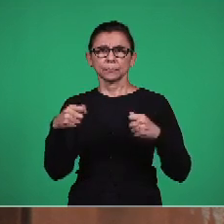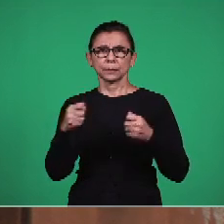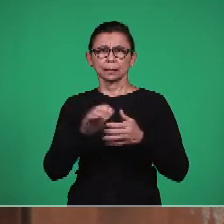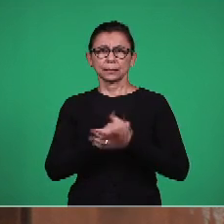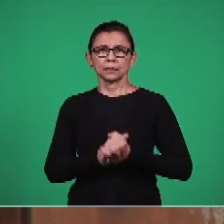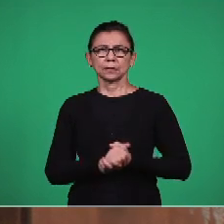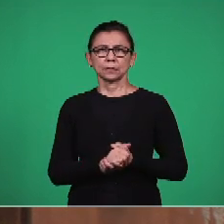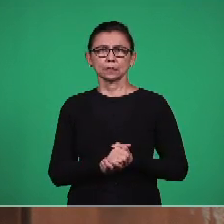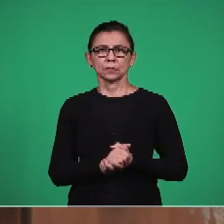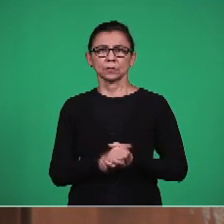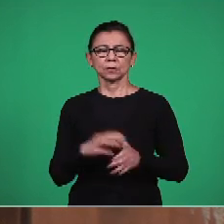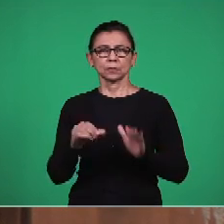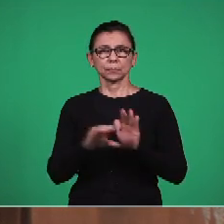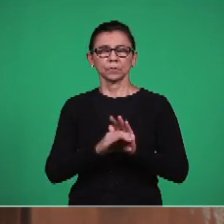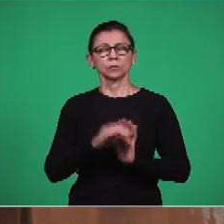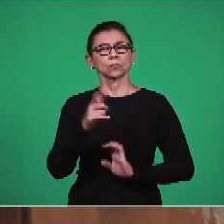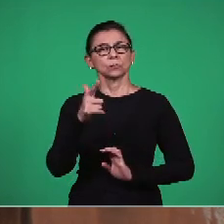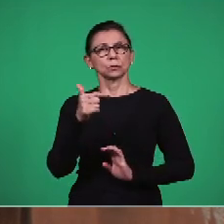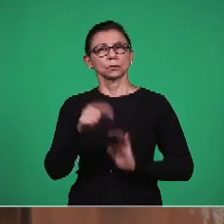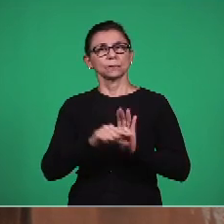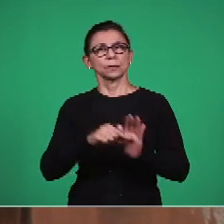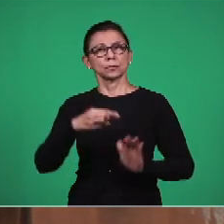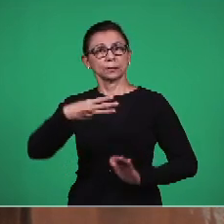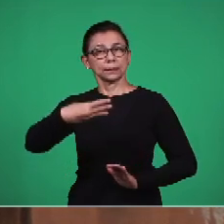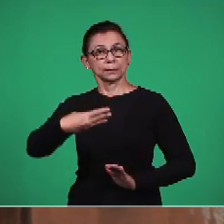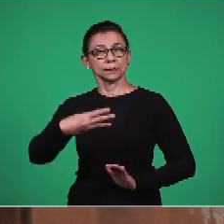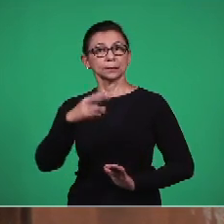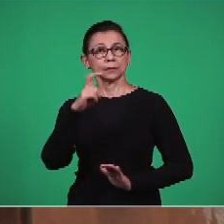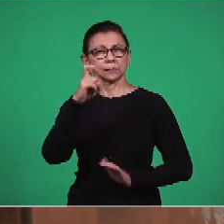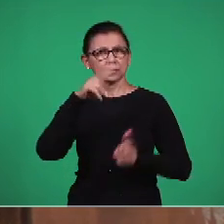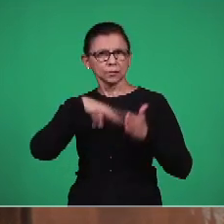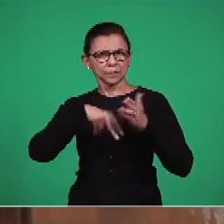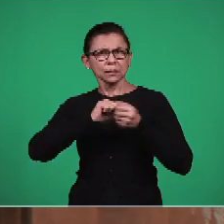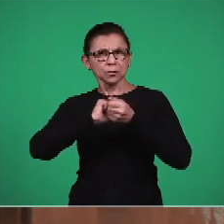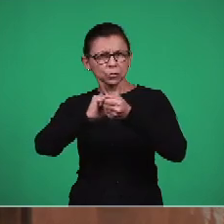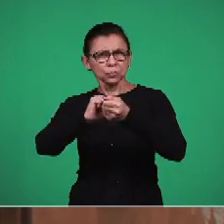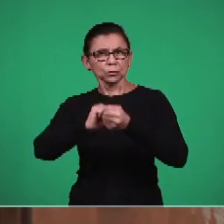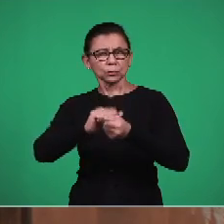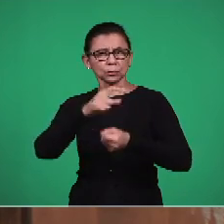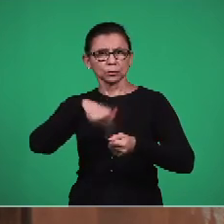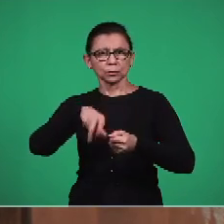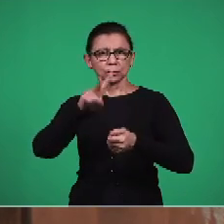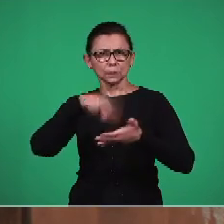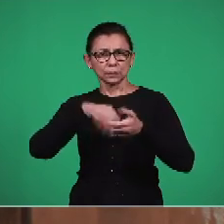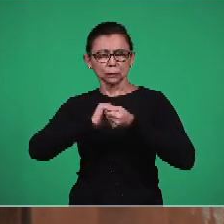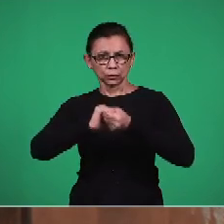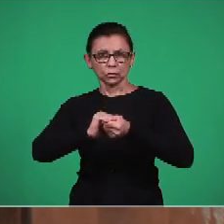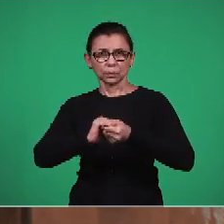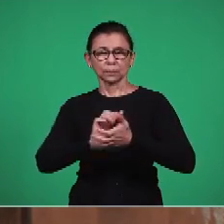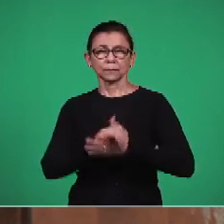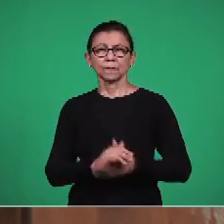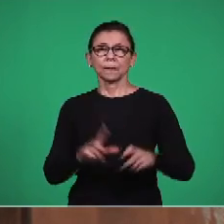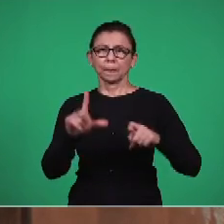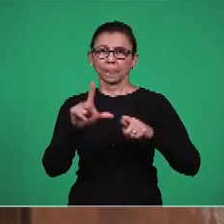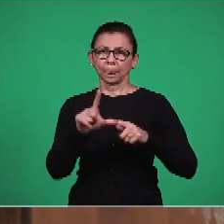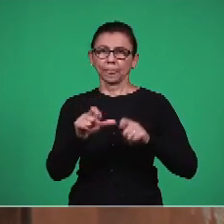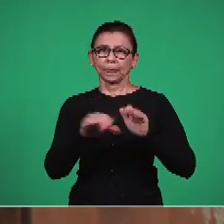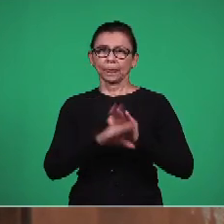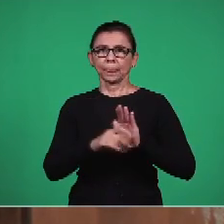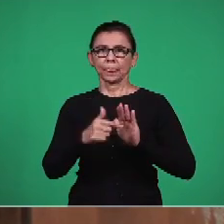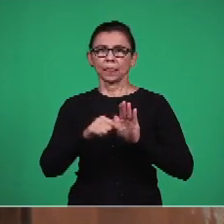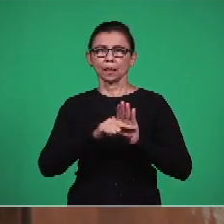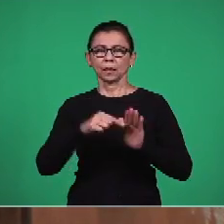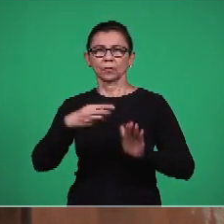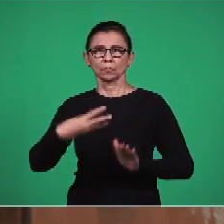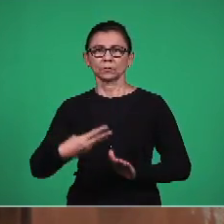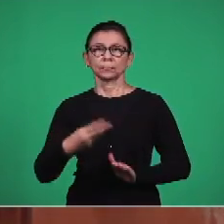capítulo 12, verso 35. Vamos ler comigo. Os irmãos comigo. Podem ler? Lucas 12, 35.